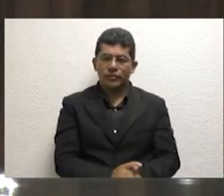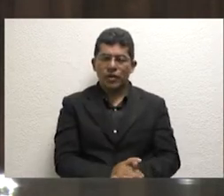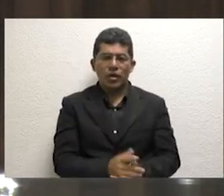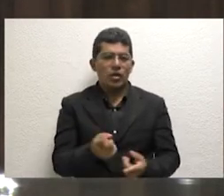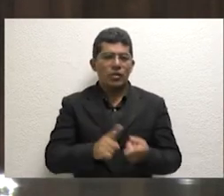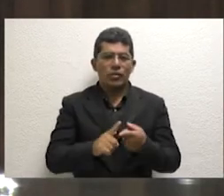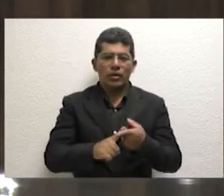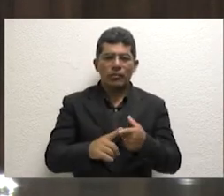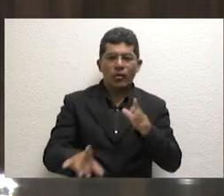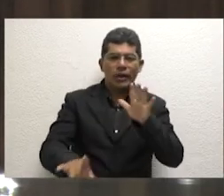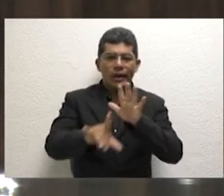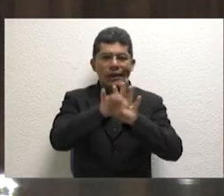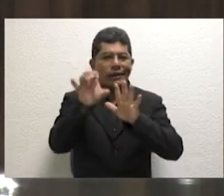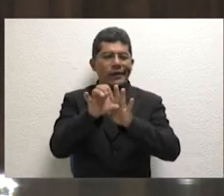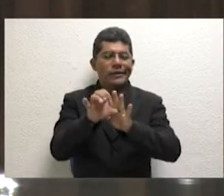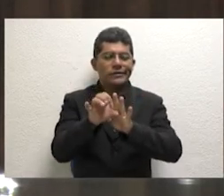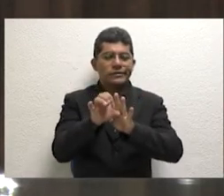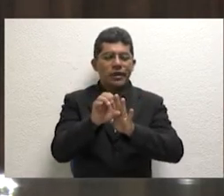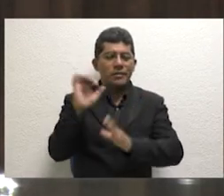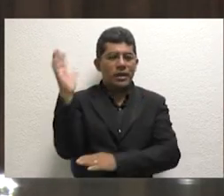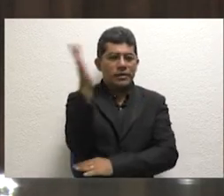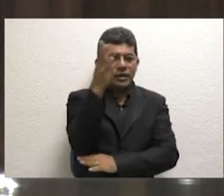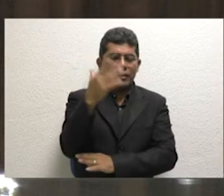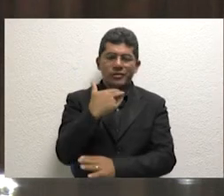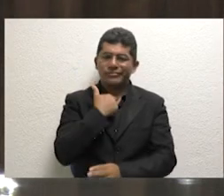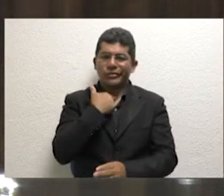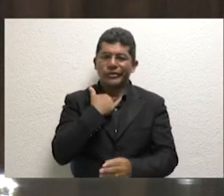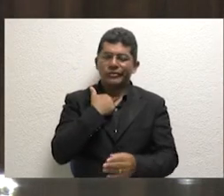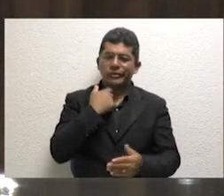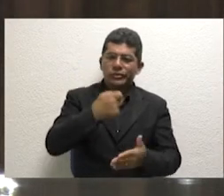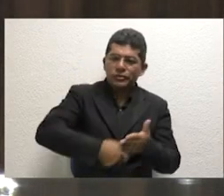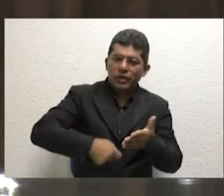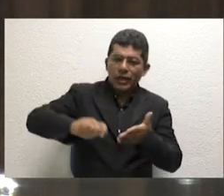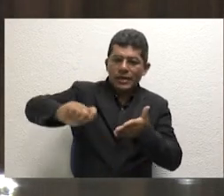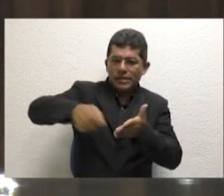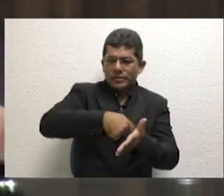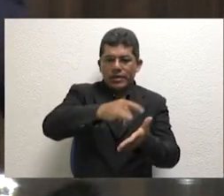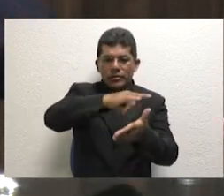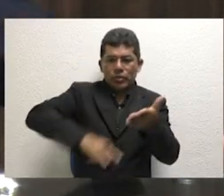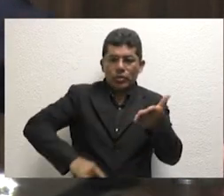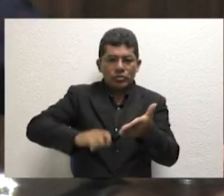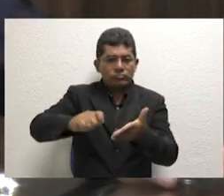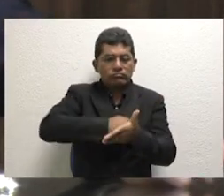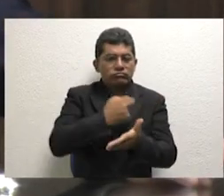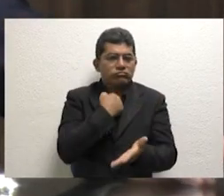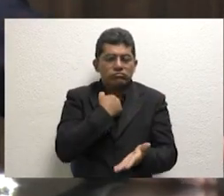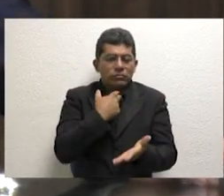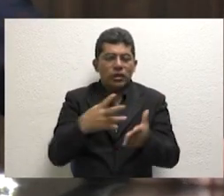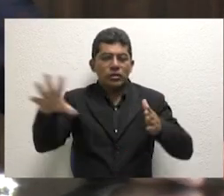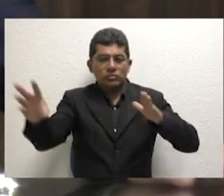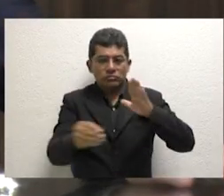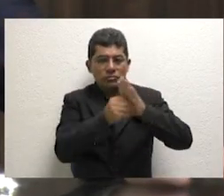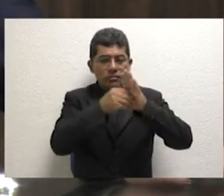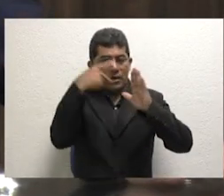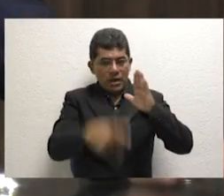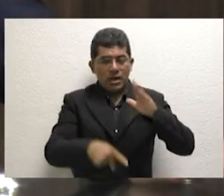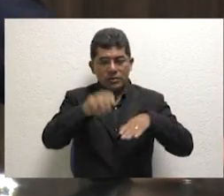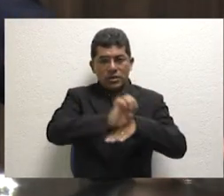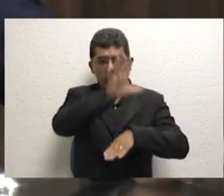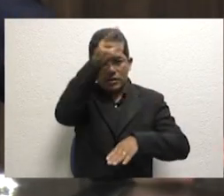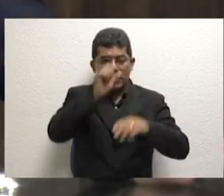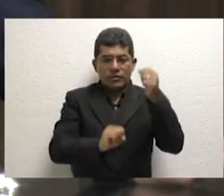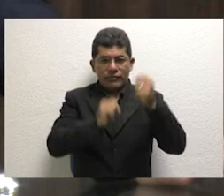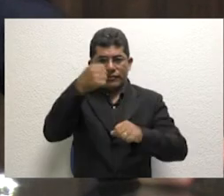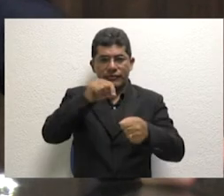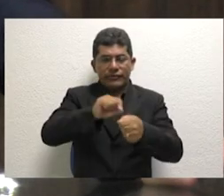ambientais nós não conseguimos destravar as licenças consequentemente não conseguimos atrair para cá os fabricantes